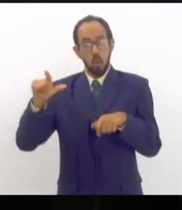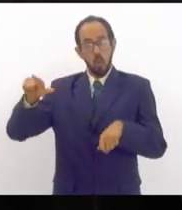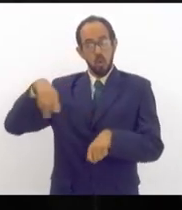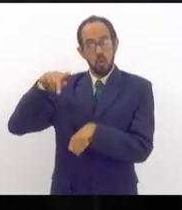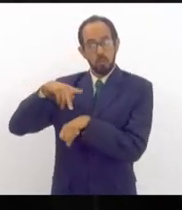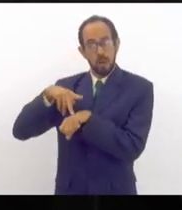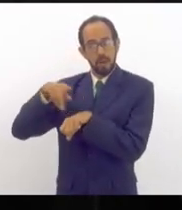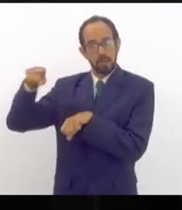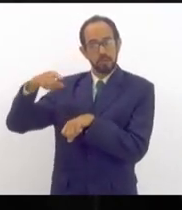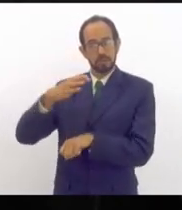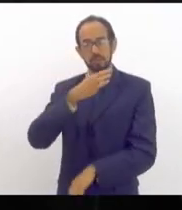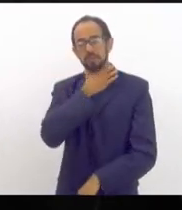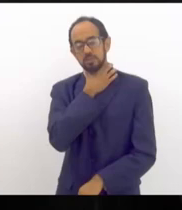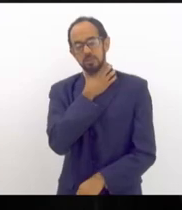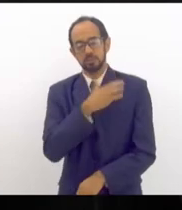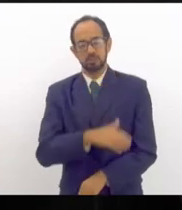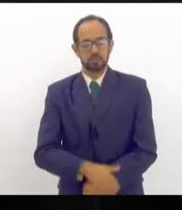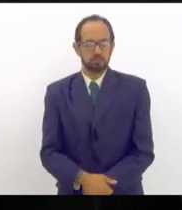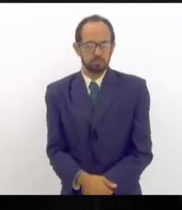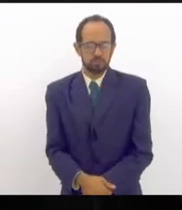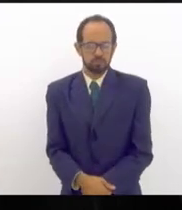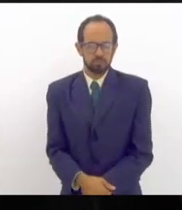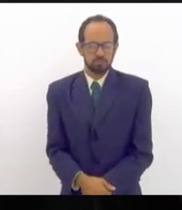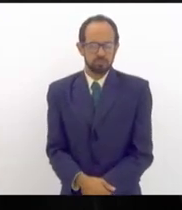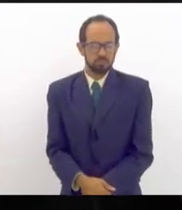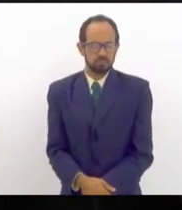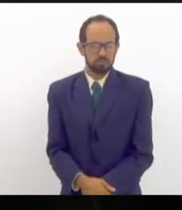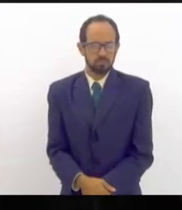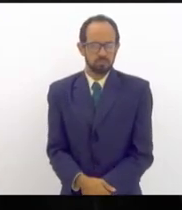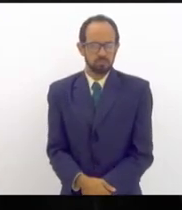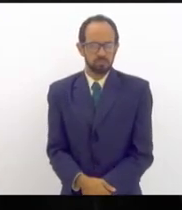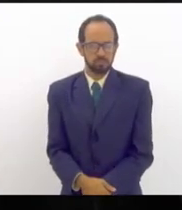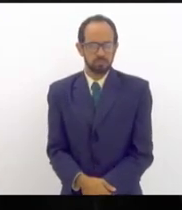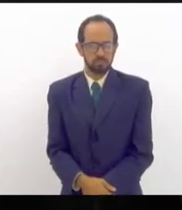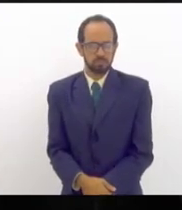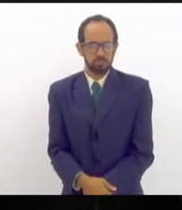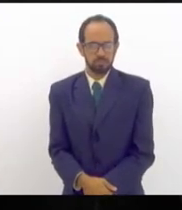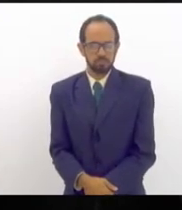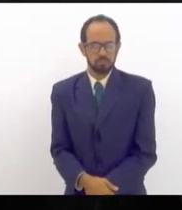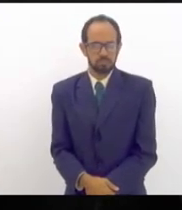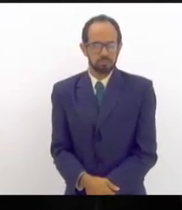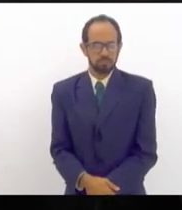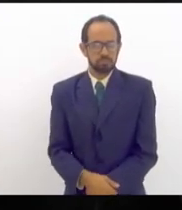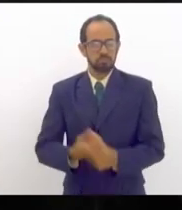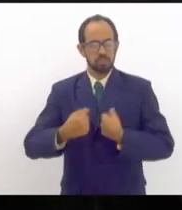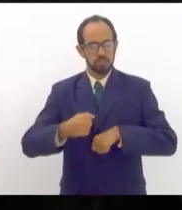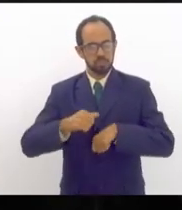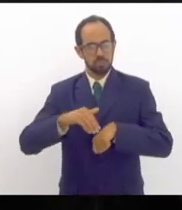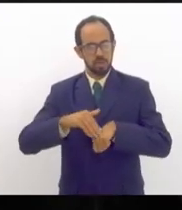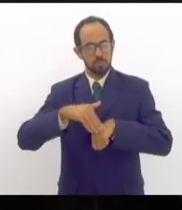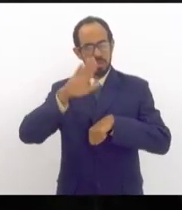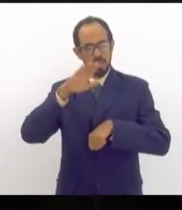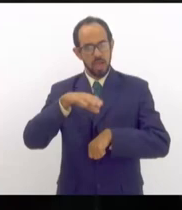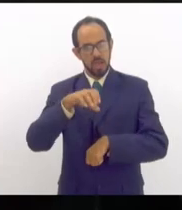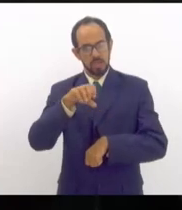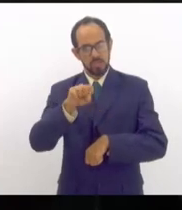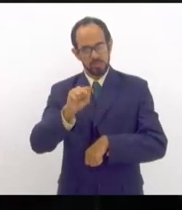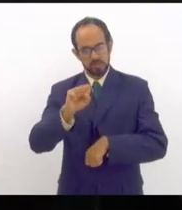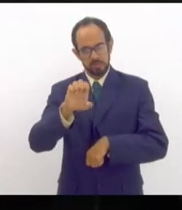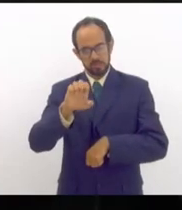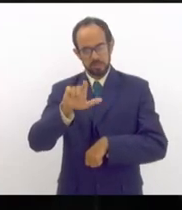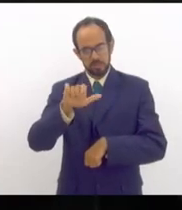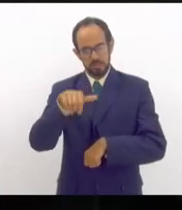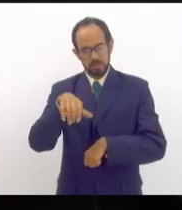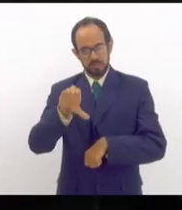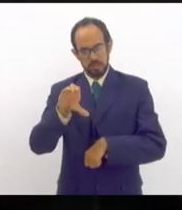está em crise caminho é subir a taxa SELIC e o que é a taxa